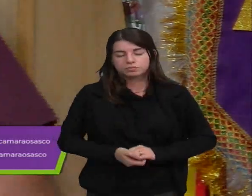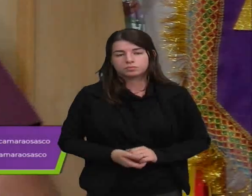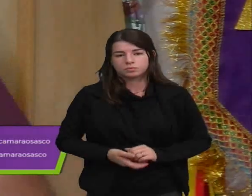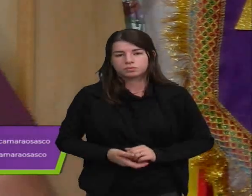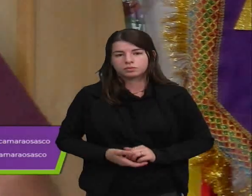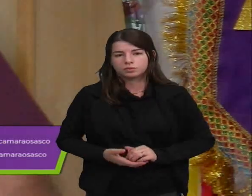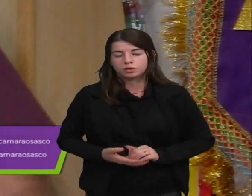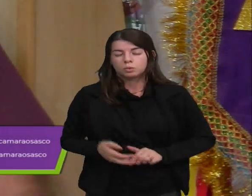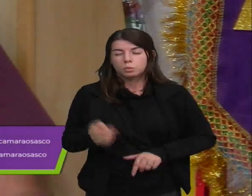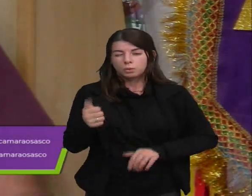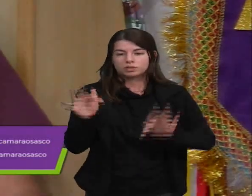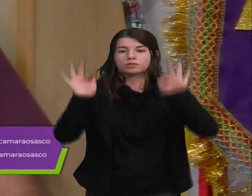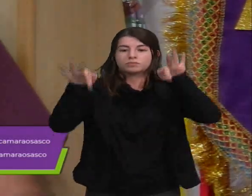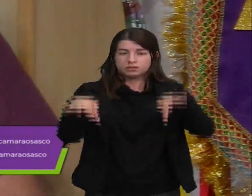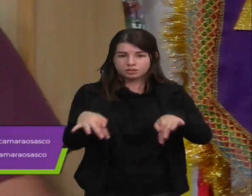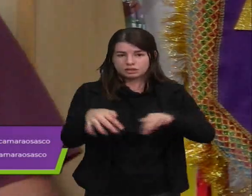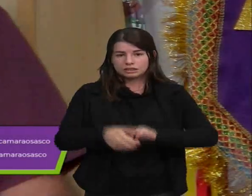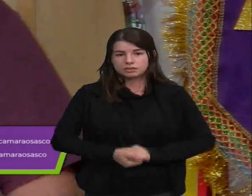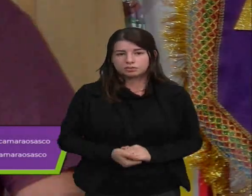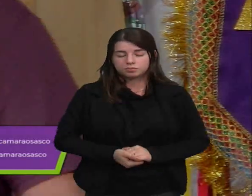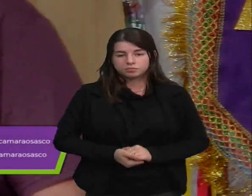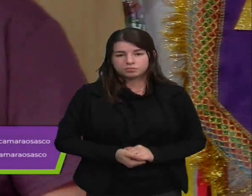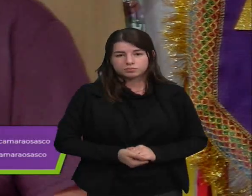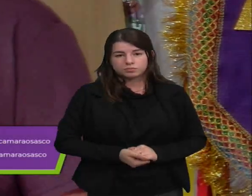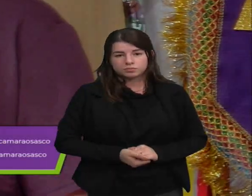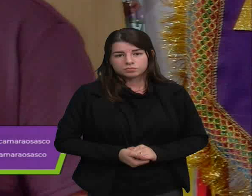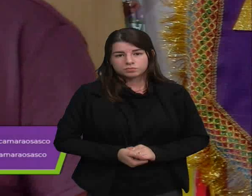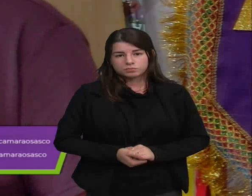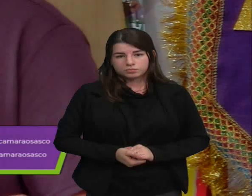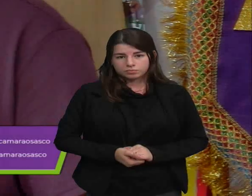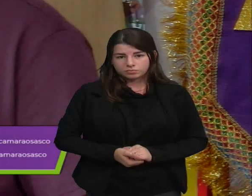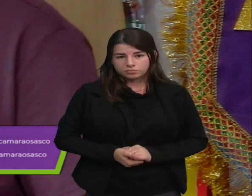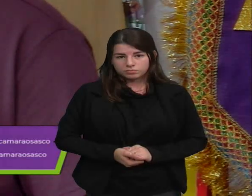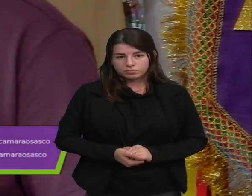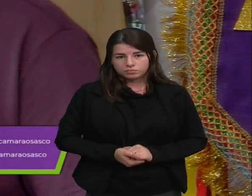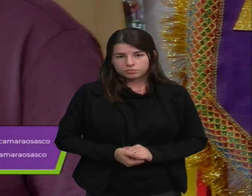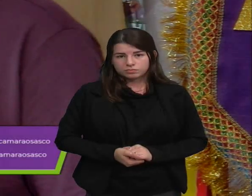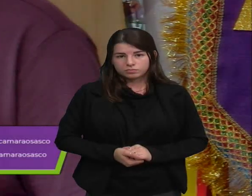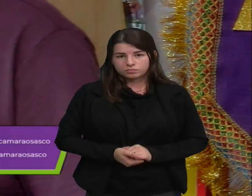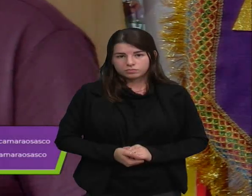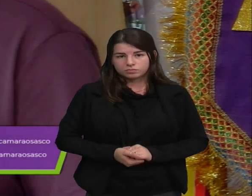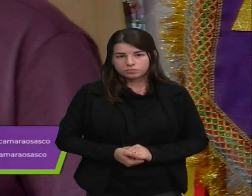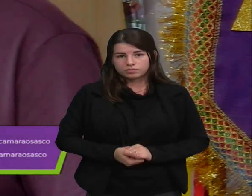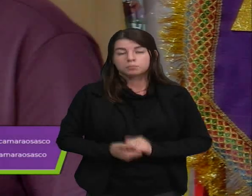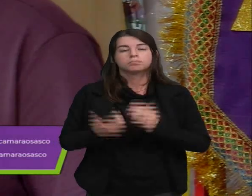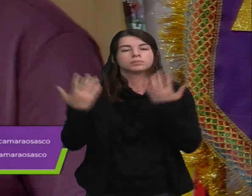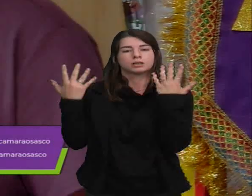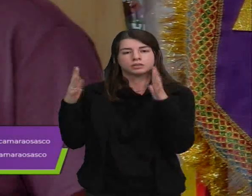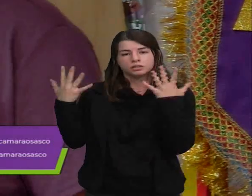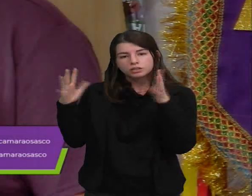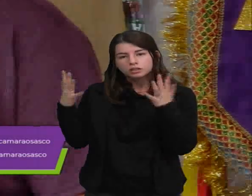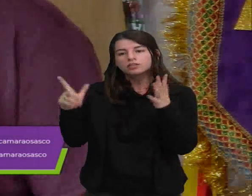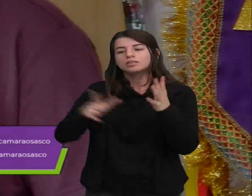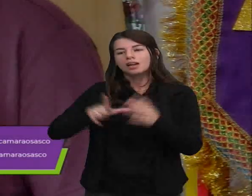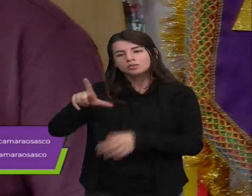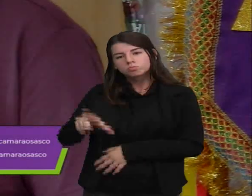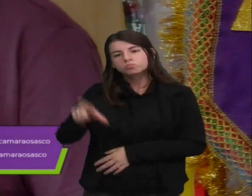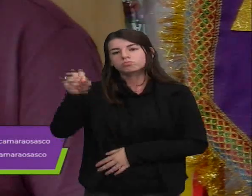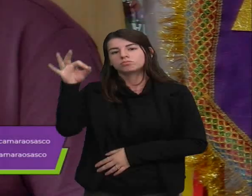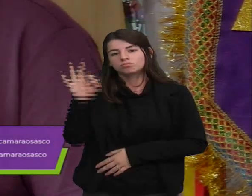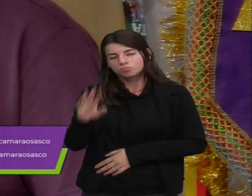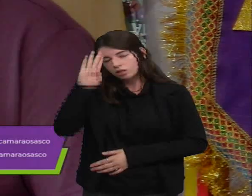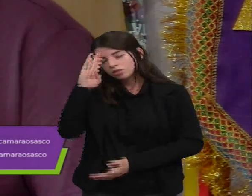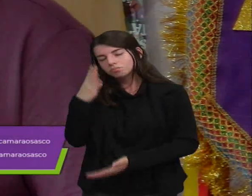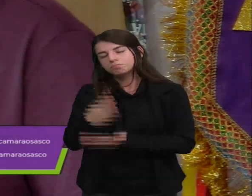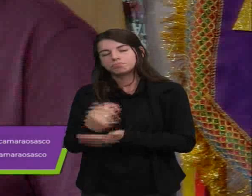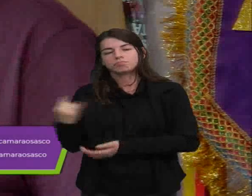finalizar aqui a gente enaltece muito essa iniciativa acreditamos que